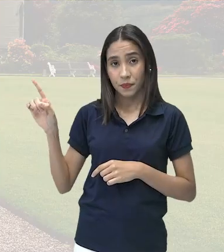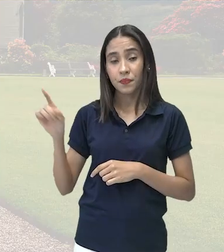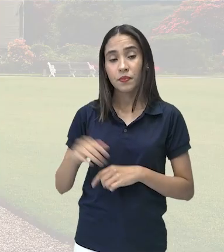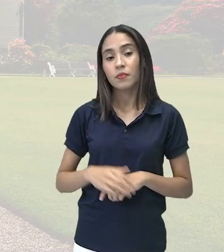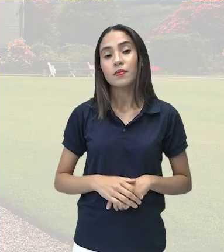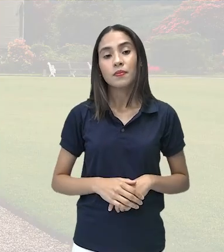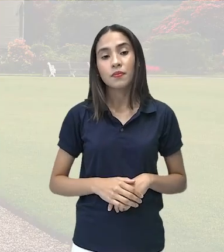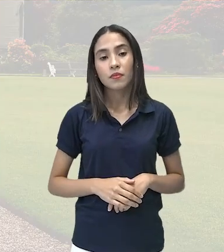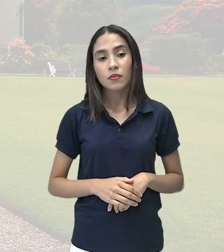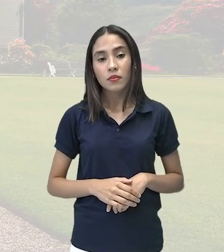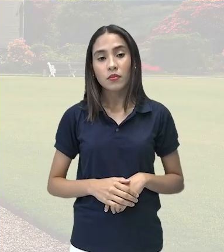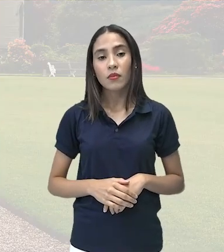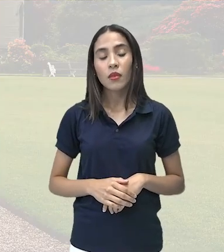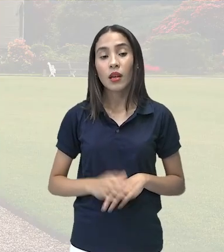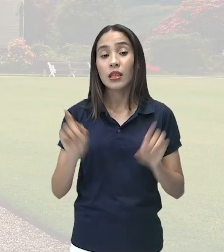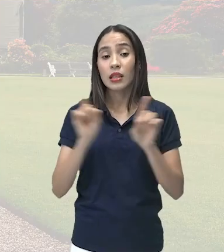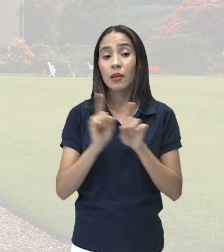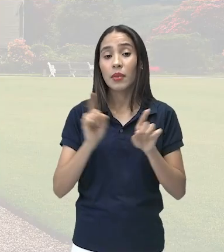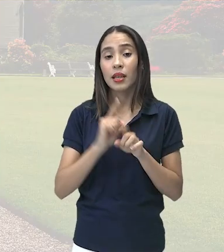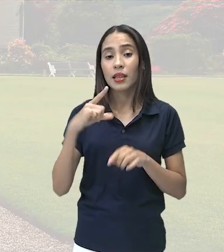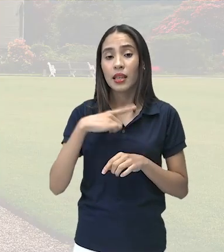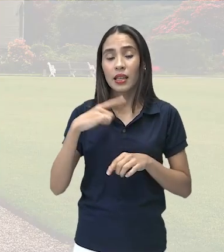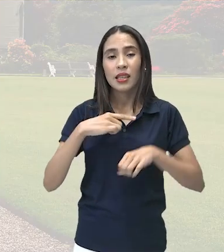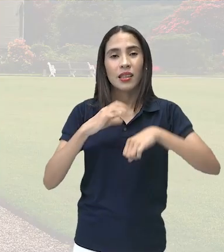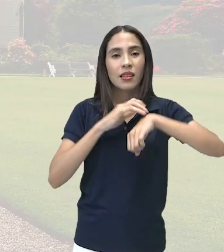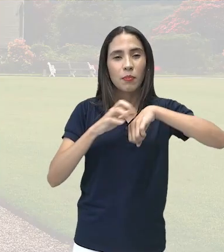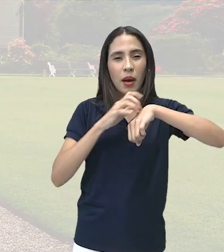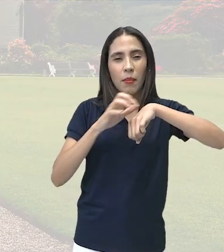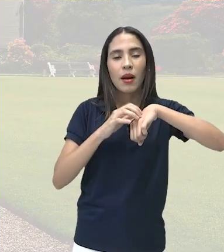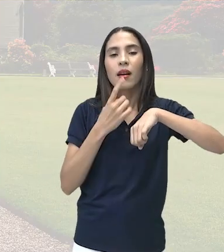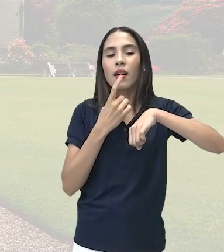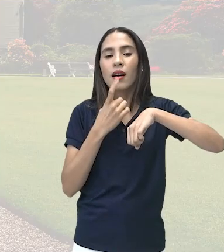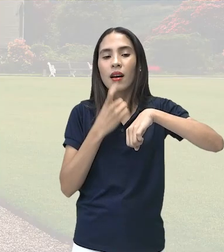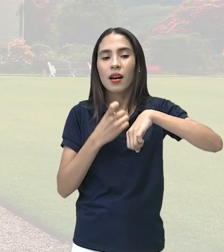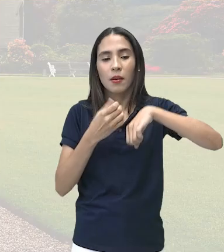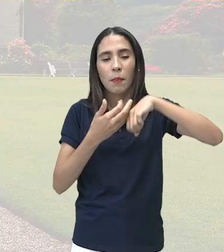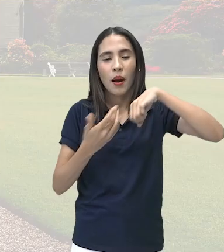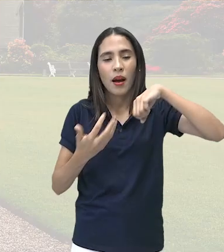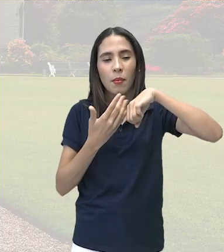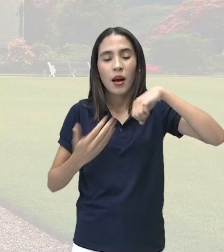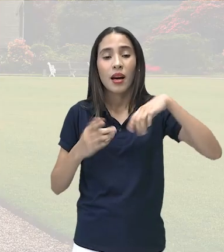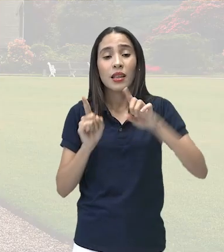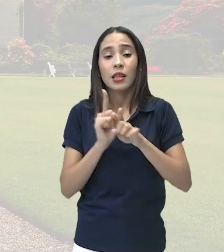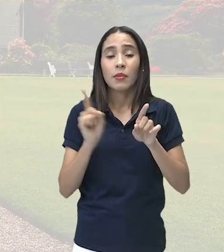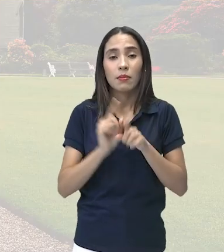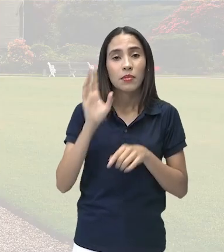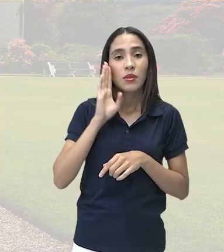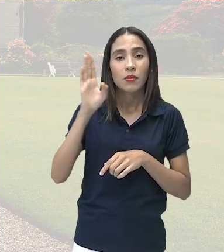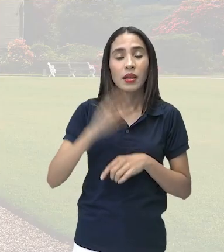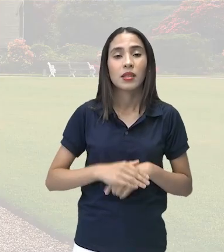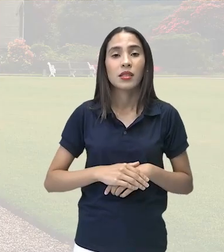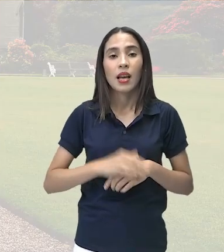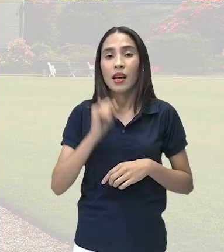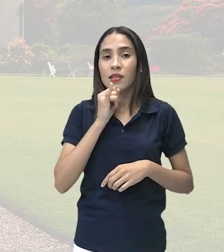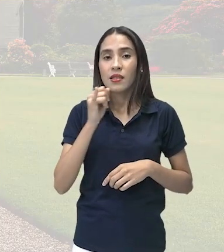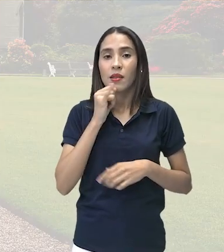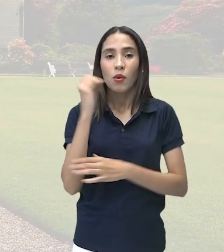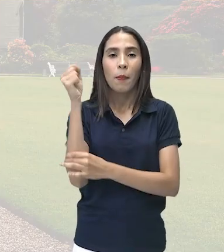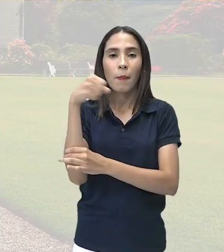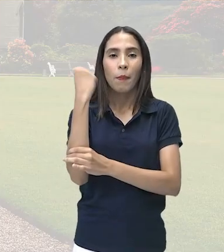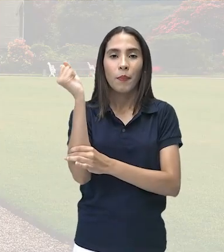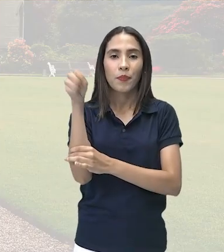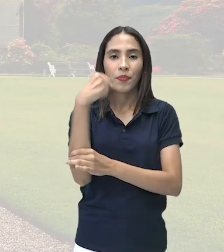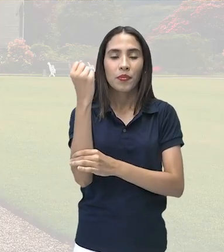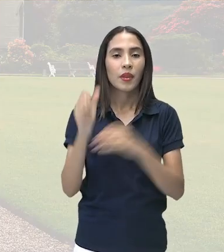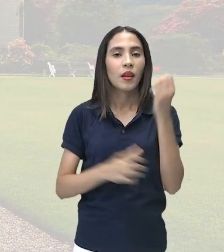doença. Os sintomas dela incluem sangramentos frequentes e principalmente nas